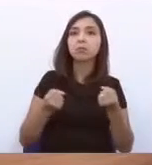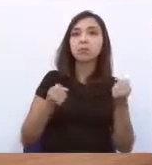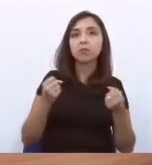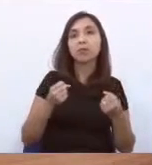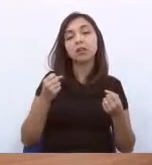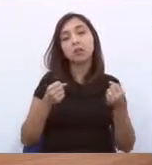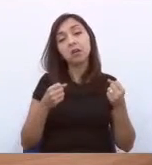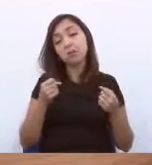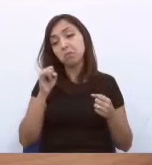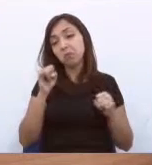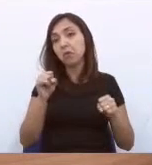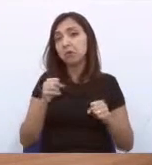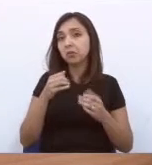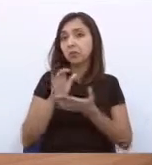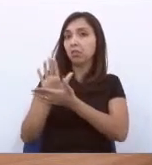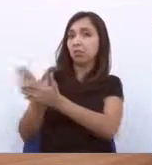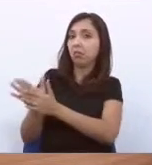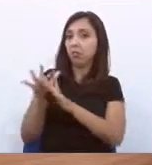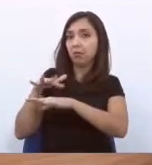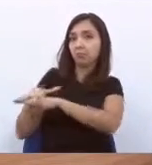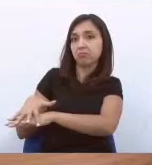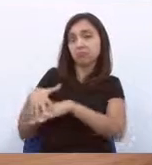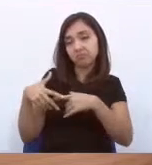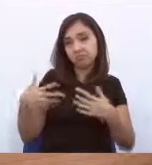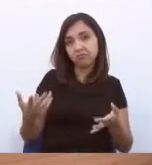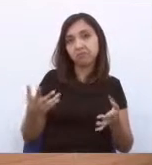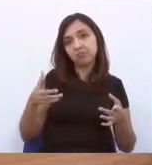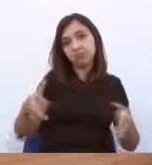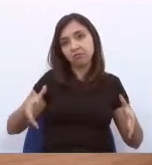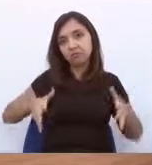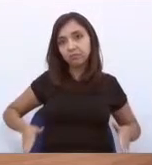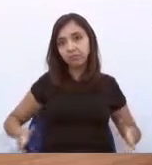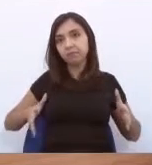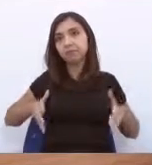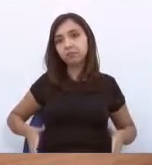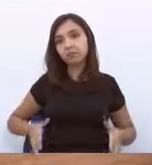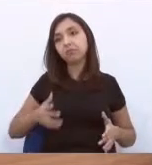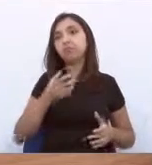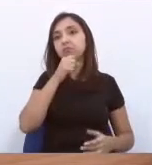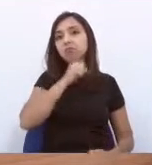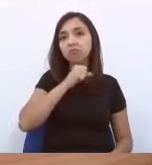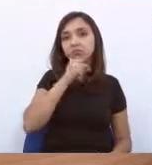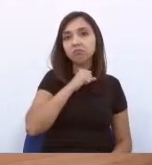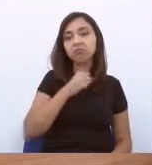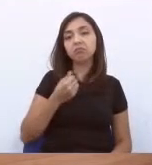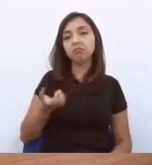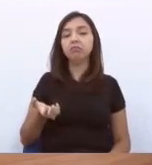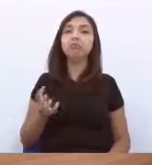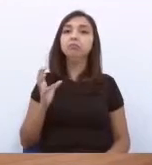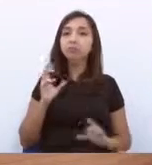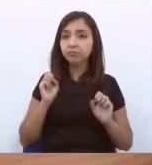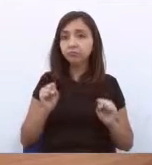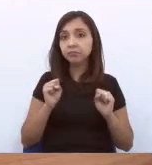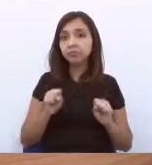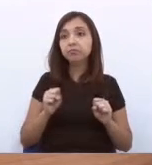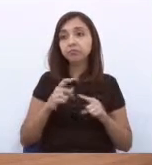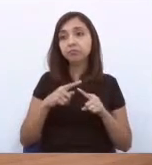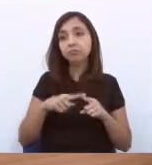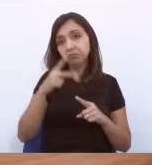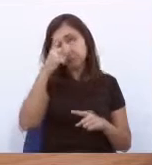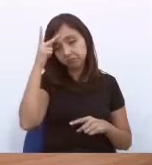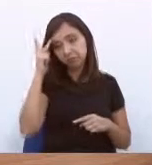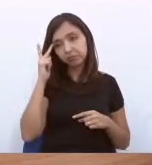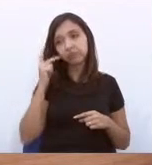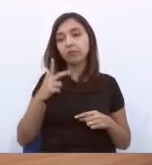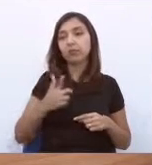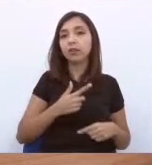maltrate, sim, o passageiro, o cadeirante, o idoso, pode acontecer, são pessoas, e